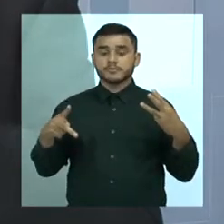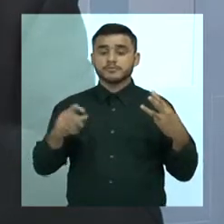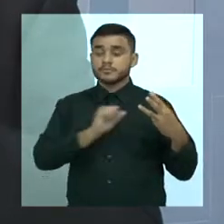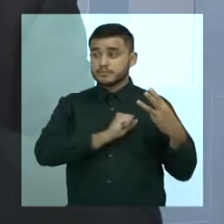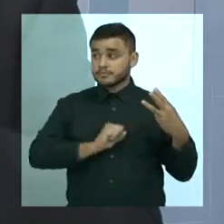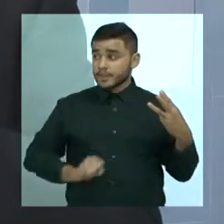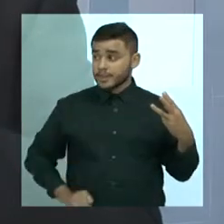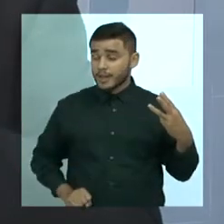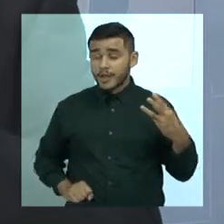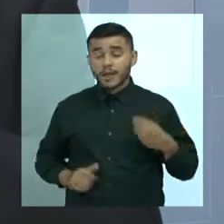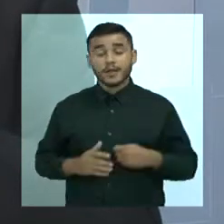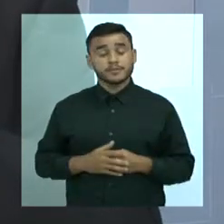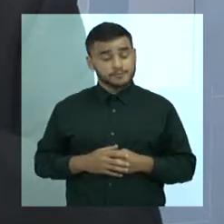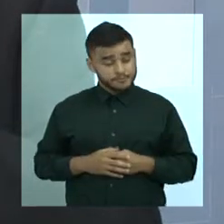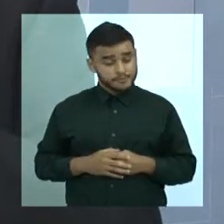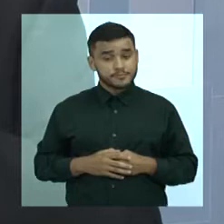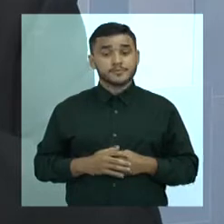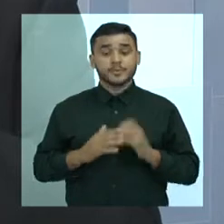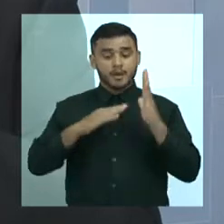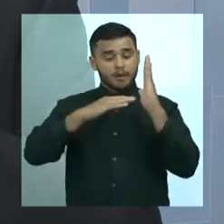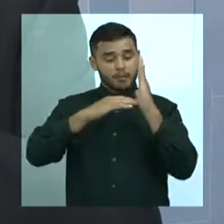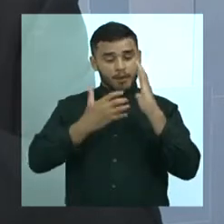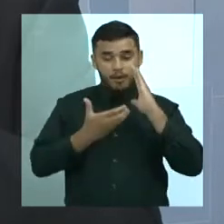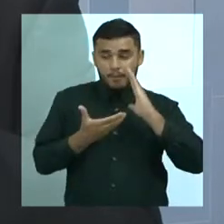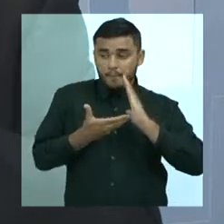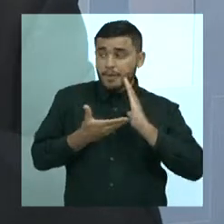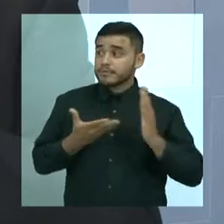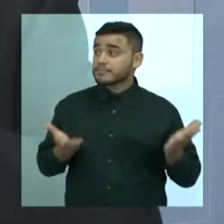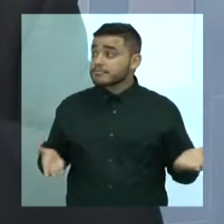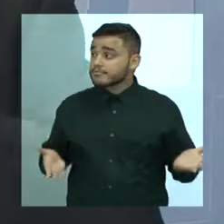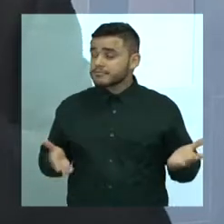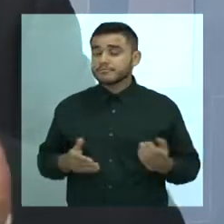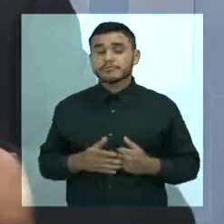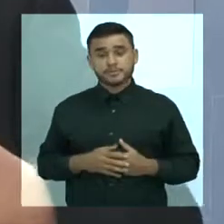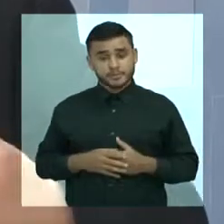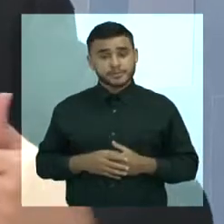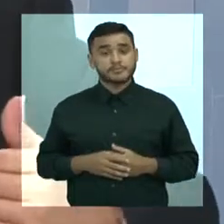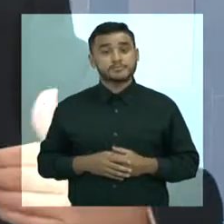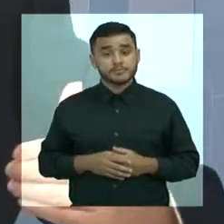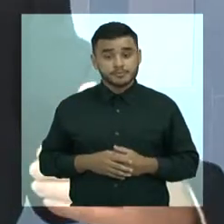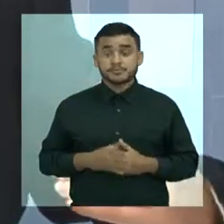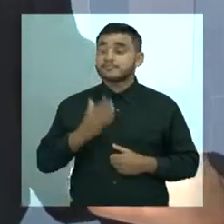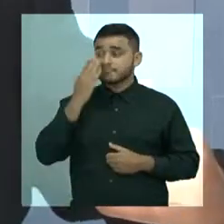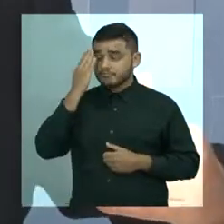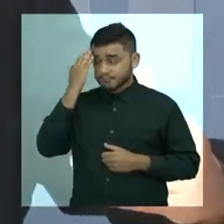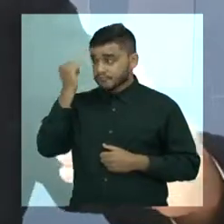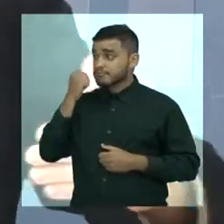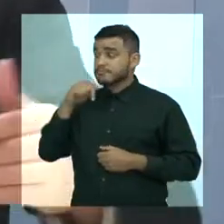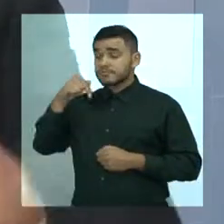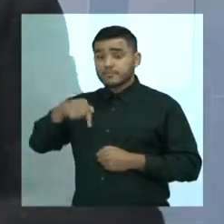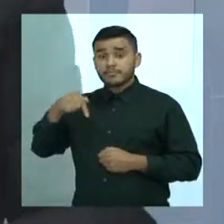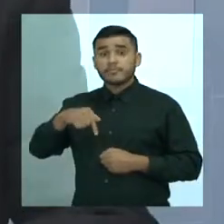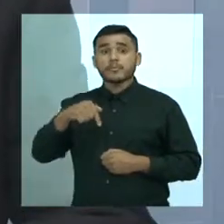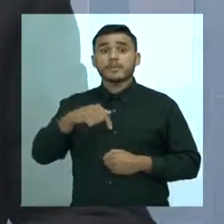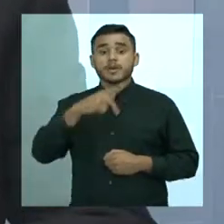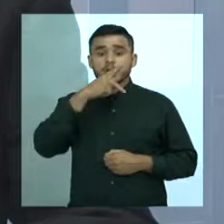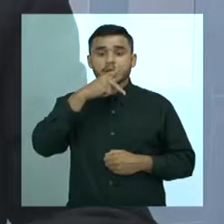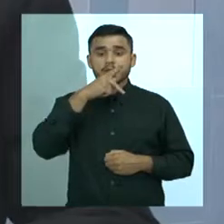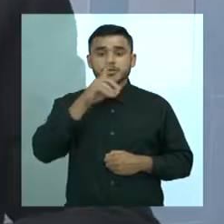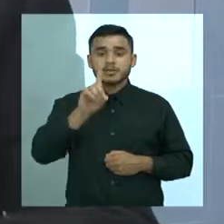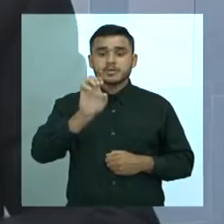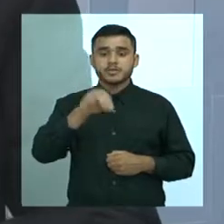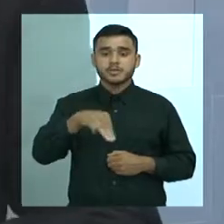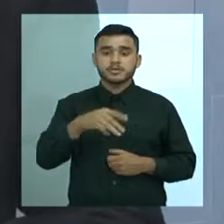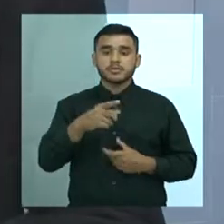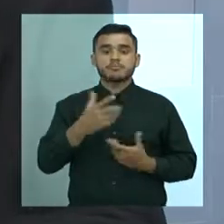sabe? E tem um detalhe mais importante ainda, é o partido que mais hoje consegue dialogar com o